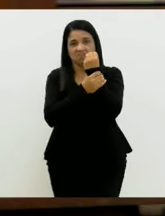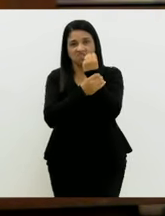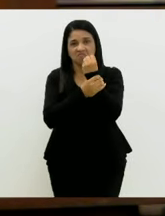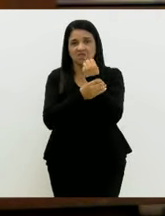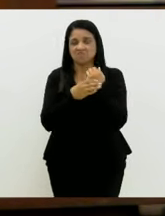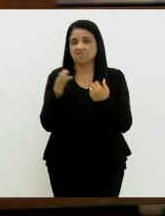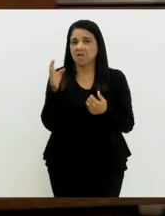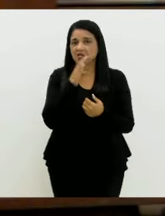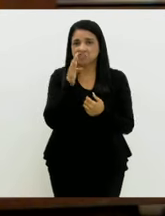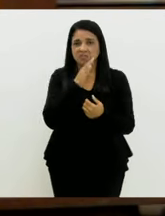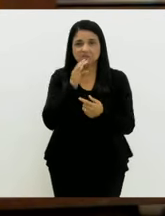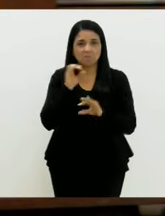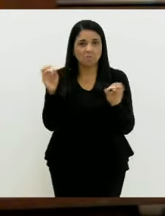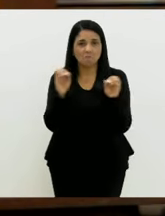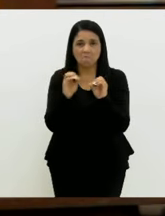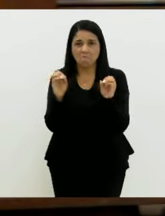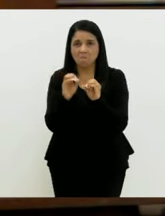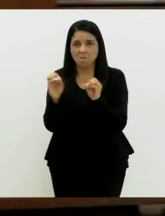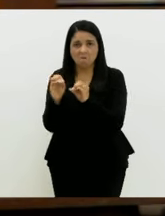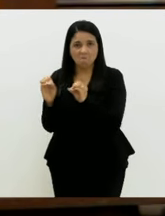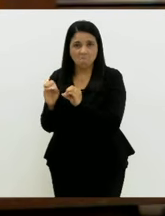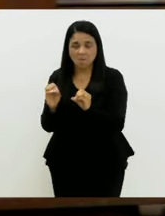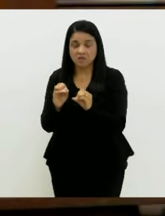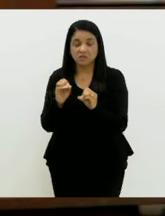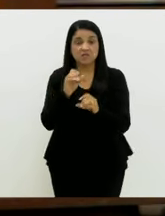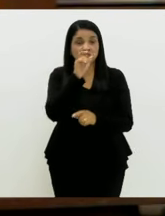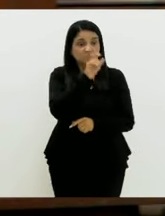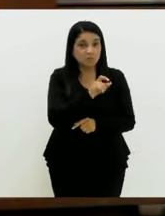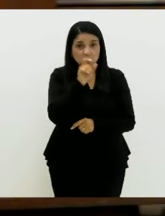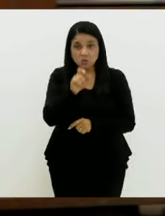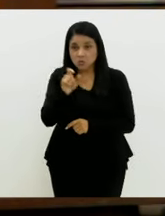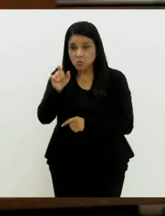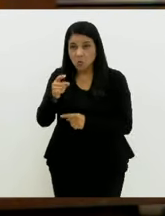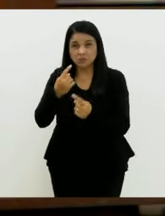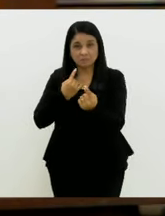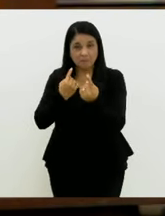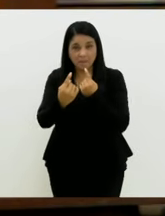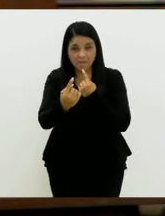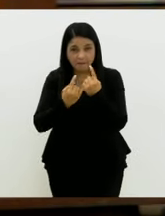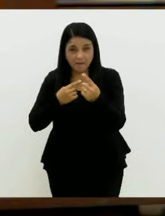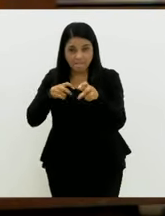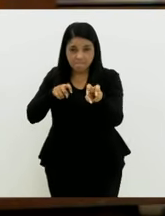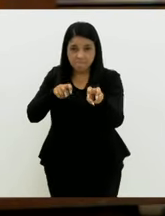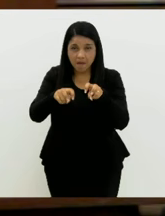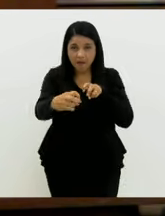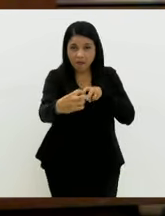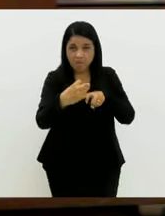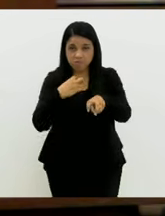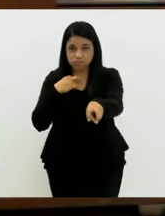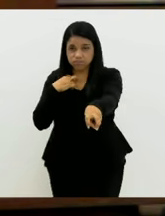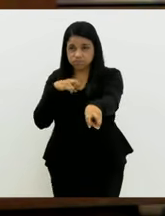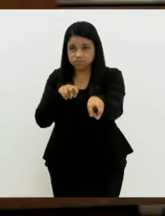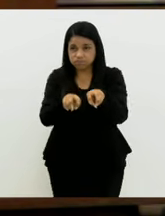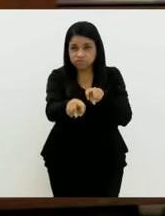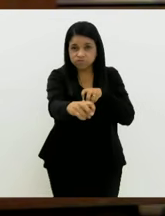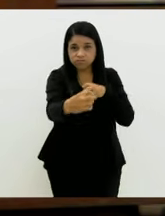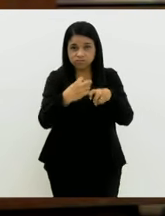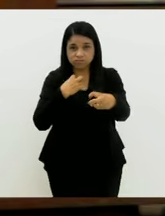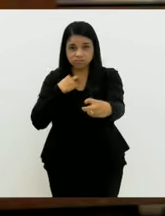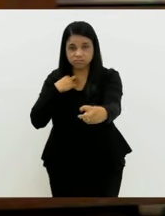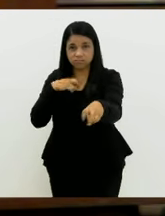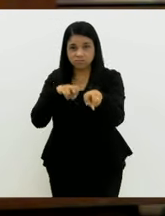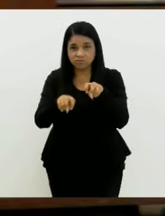agilidade das milhões de pessoas que transitam por ali por ano. E o pior,